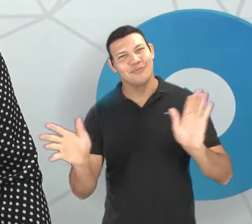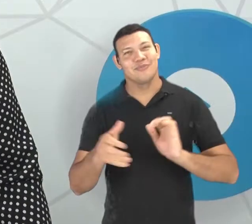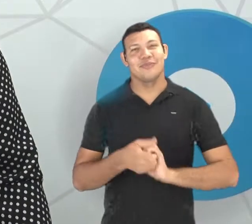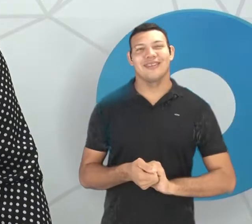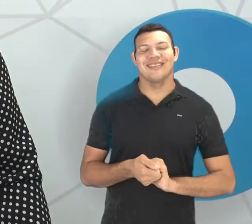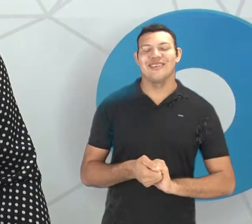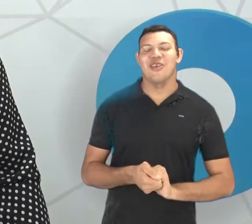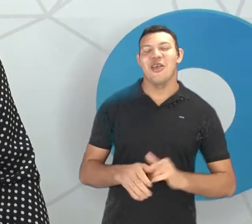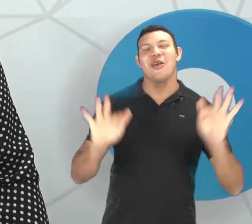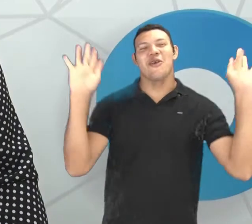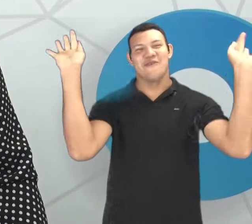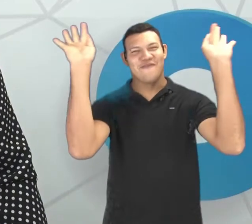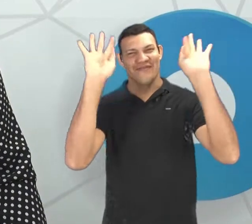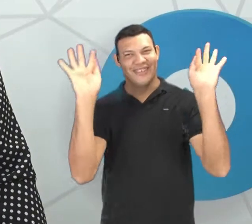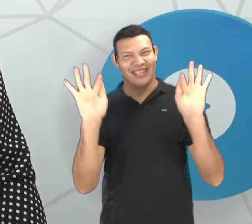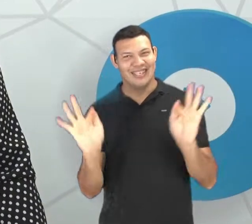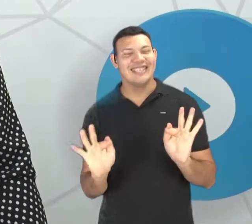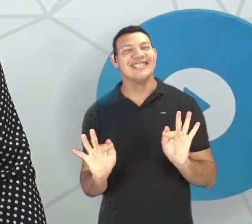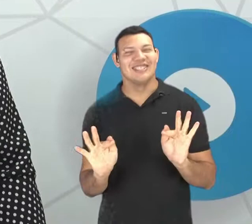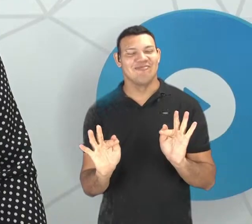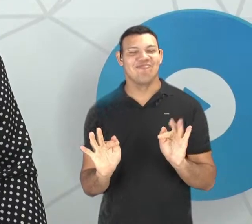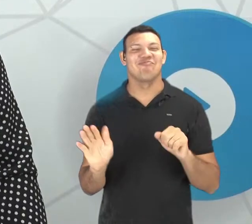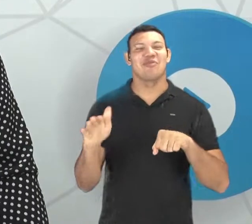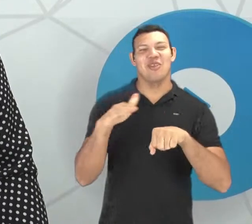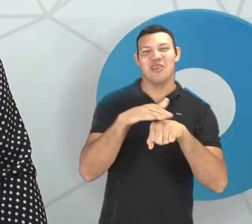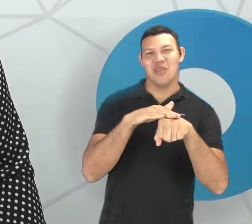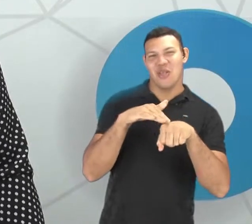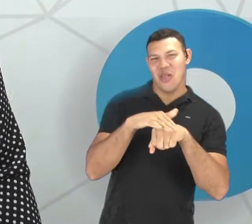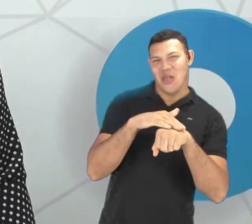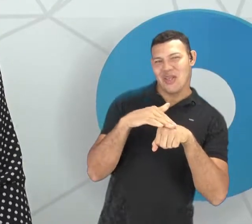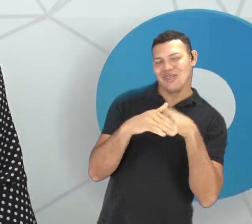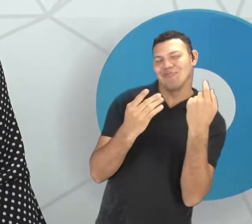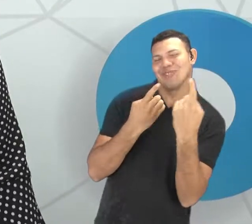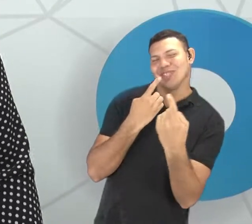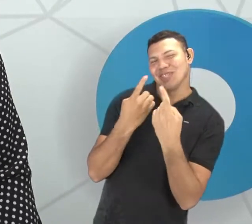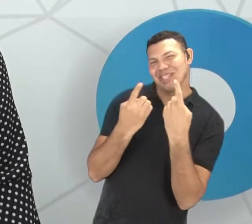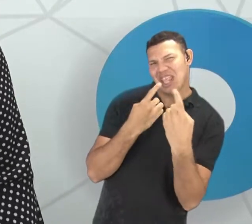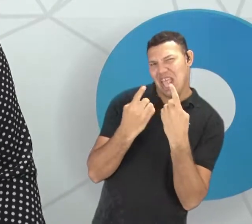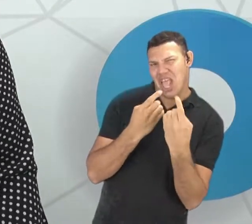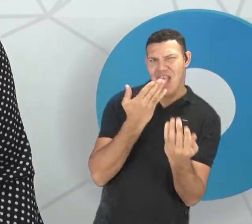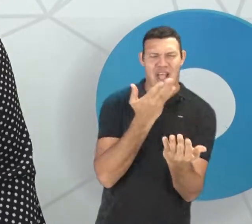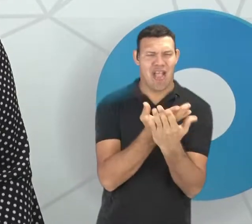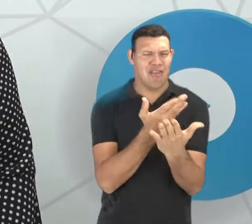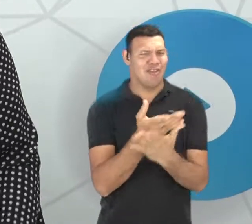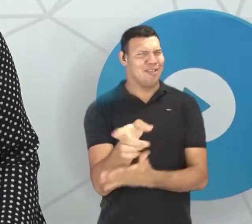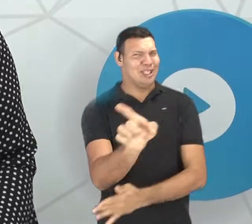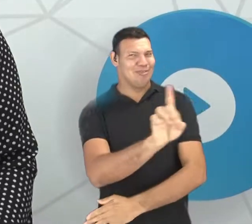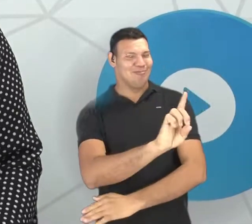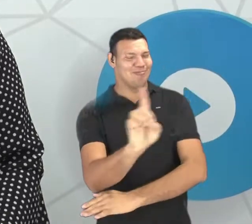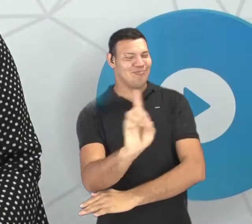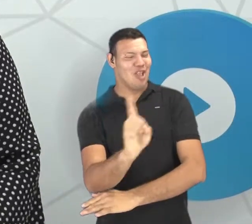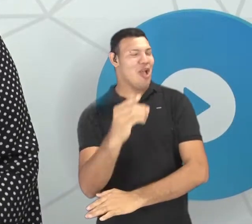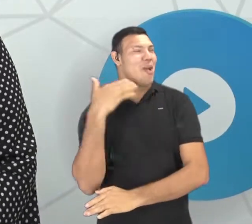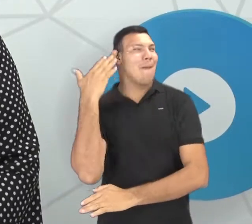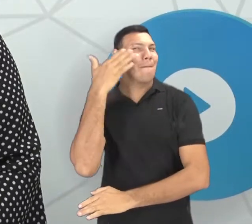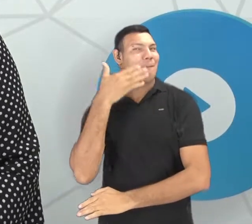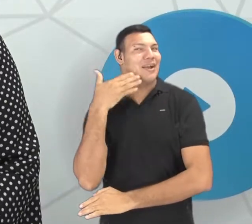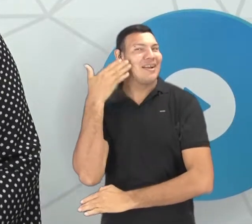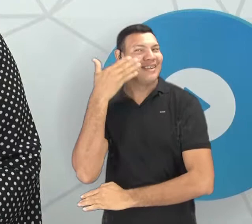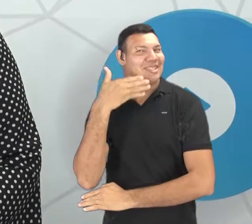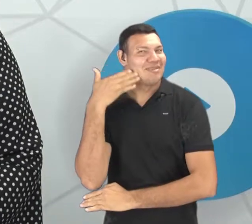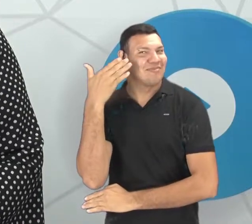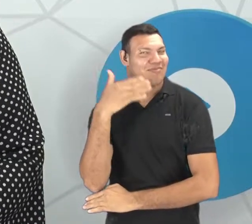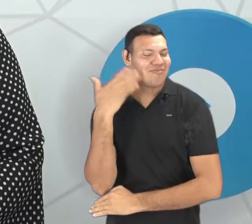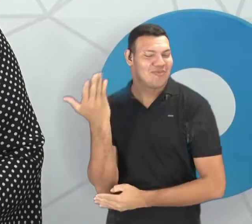Olá, é uma alegria muito grande conversar. Não diria que é uma aula, mas será uma